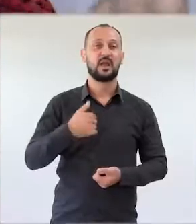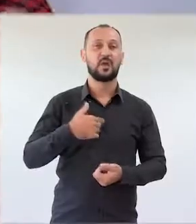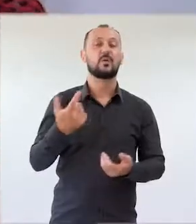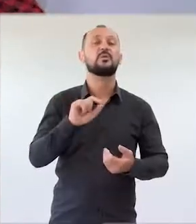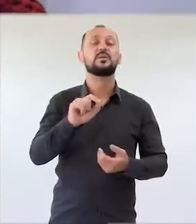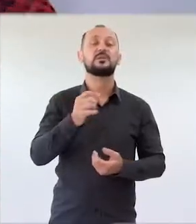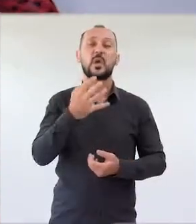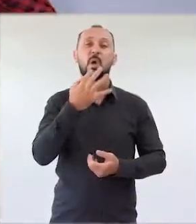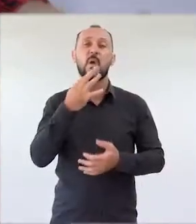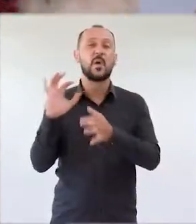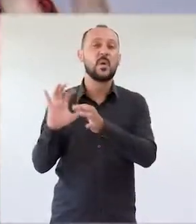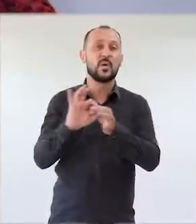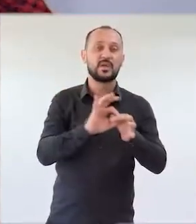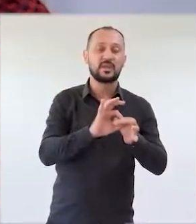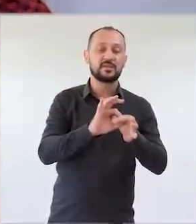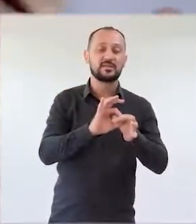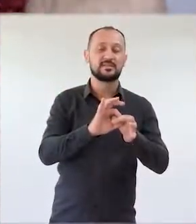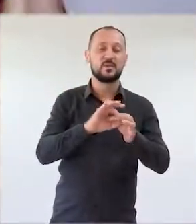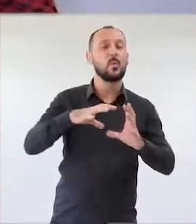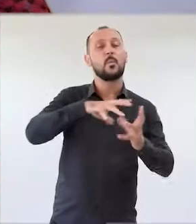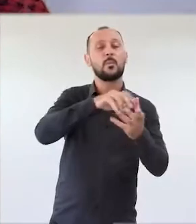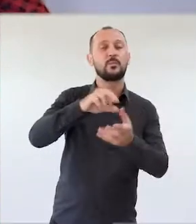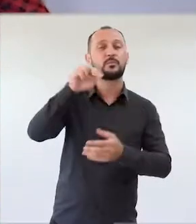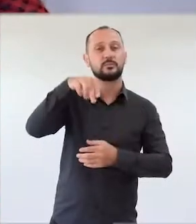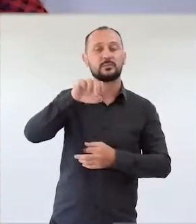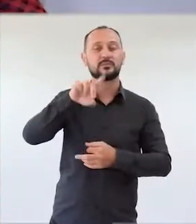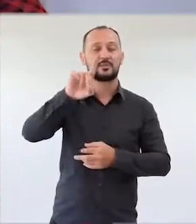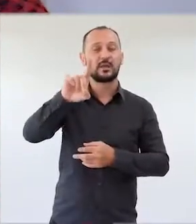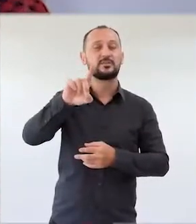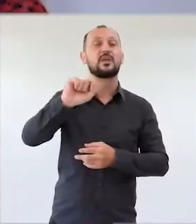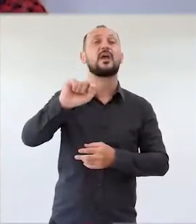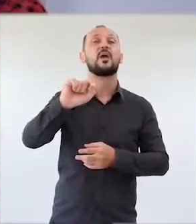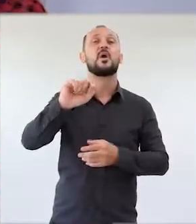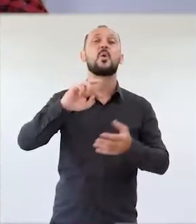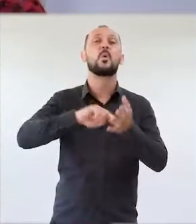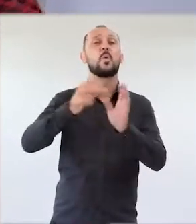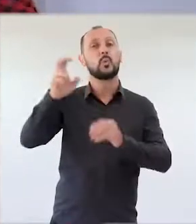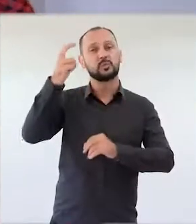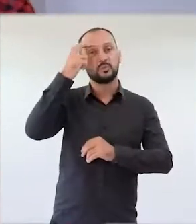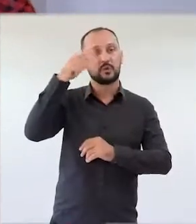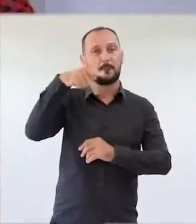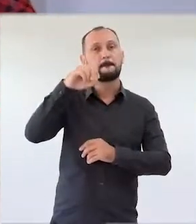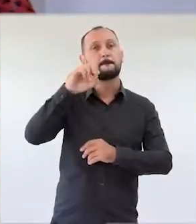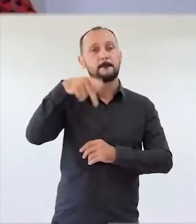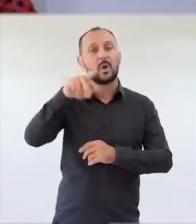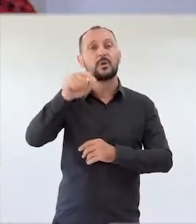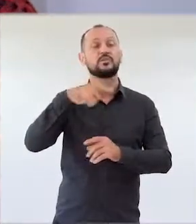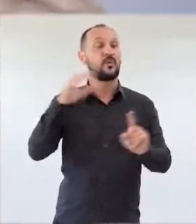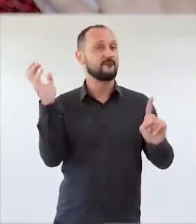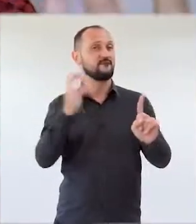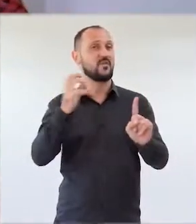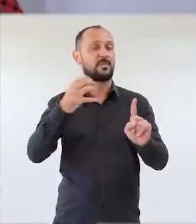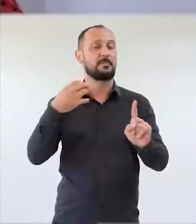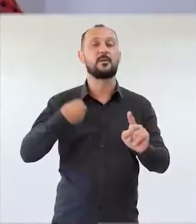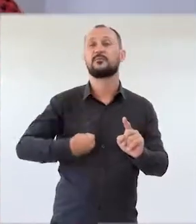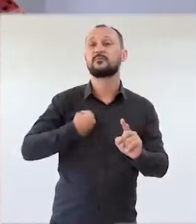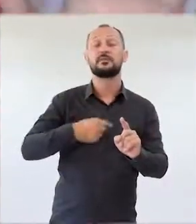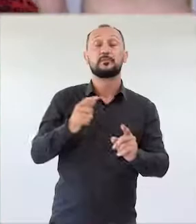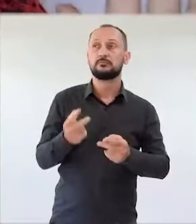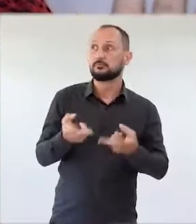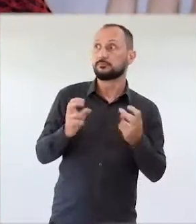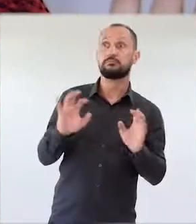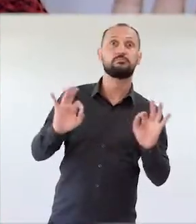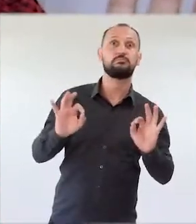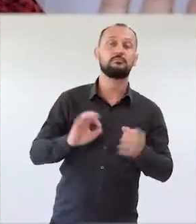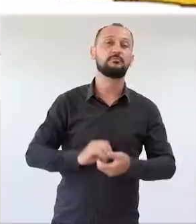Esse mundo, que a gente chama de mundo nerd, mas é o mundo da cultura pop, ele tem esse poder enorme de influenciar as nossas vidas sem a